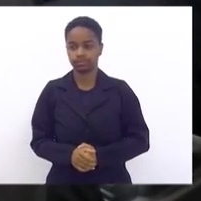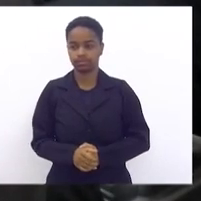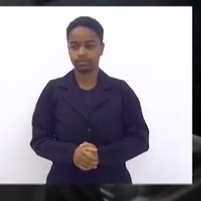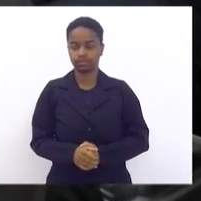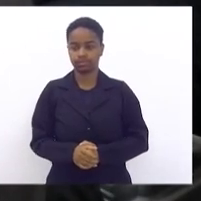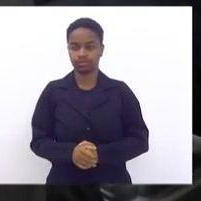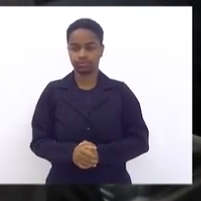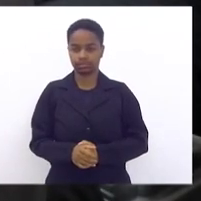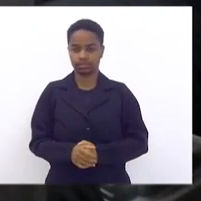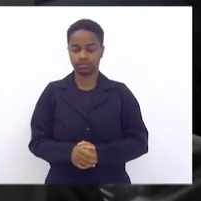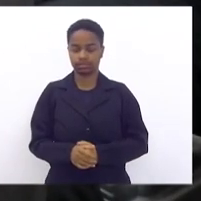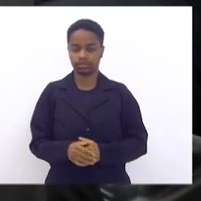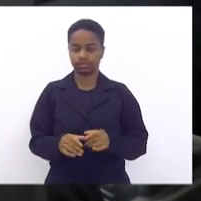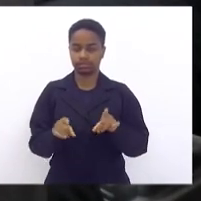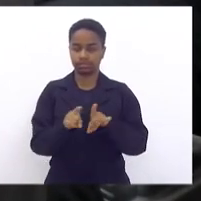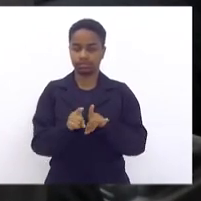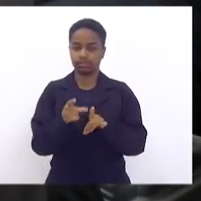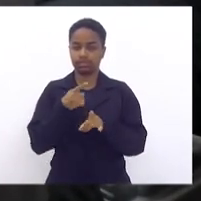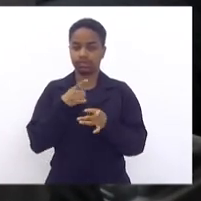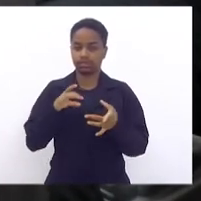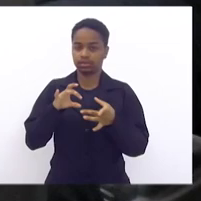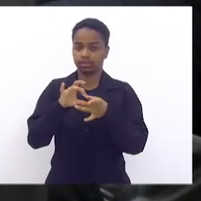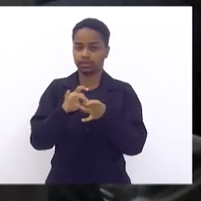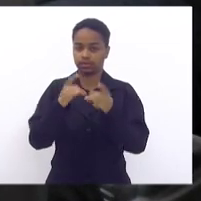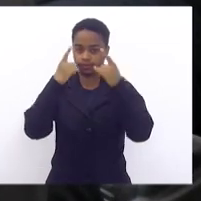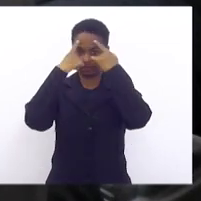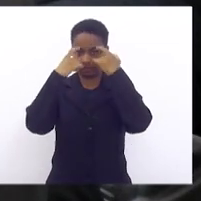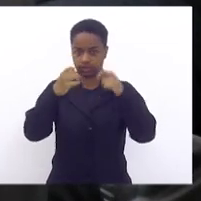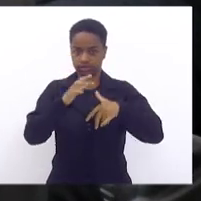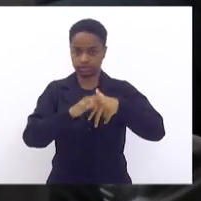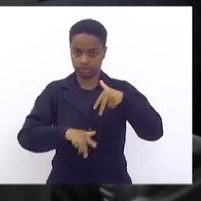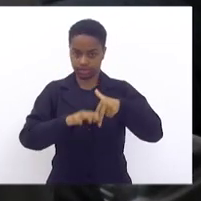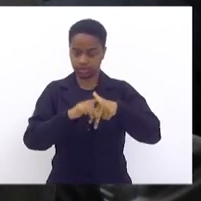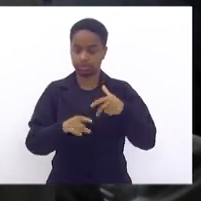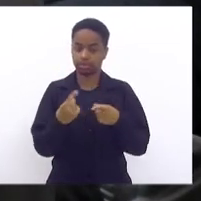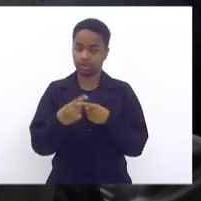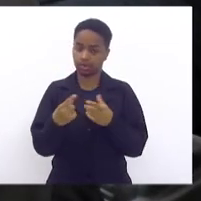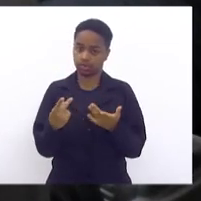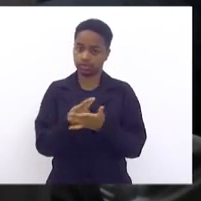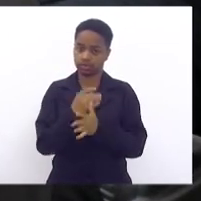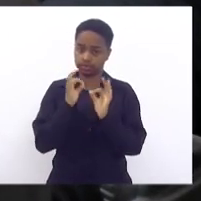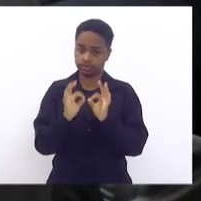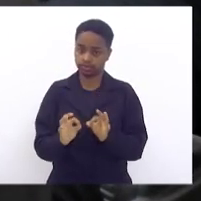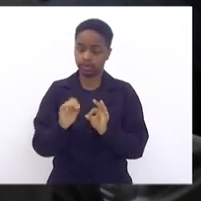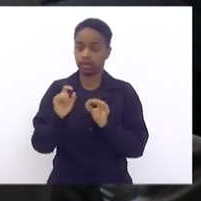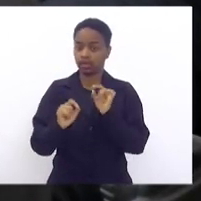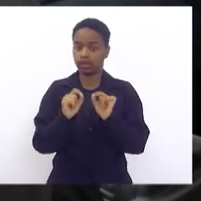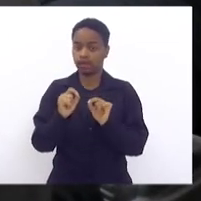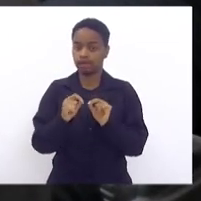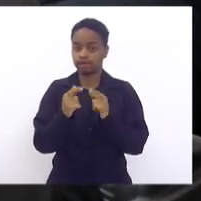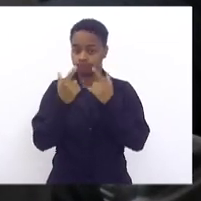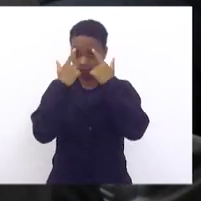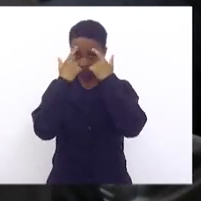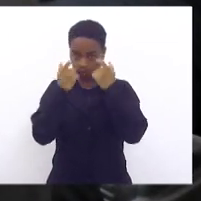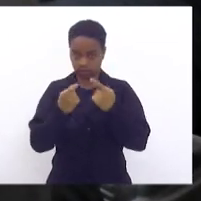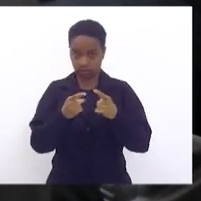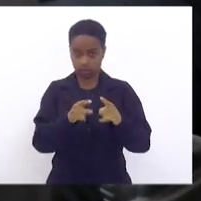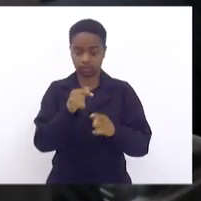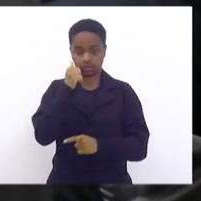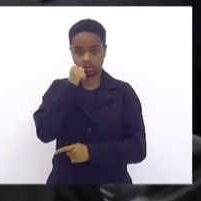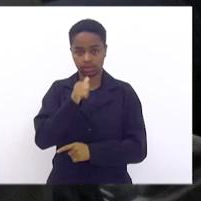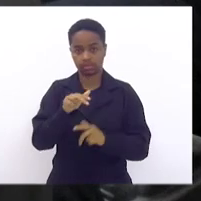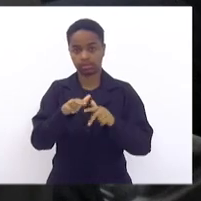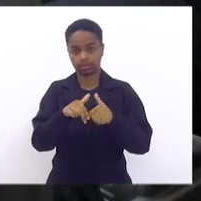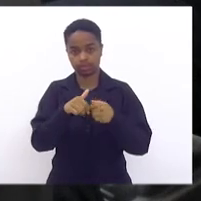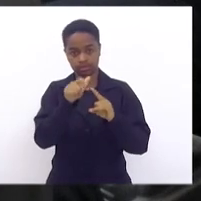esse arcabouço da violência de gênero, que é uma violência de gênero, ou seja, é aquela violência praticada contra a mulher pelo fato